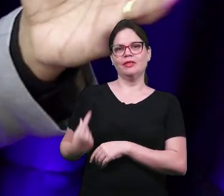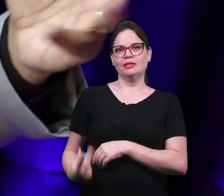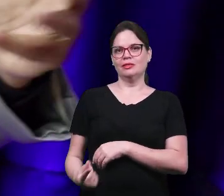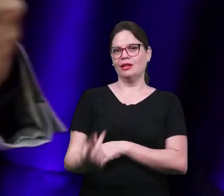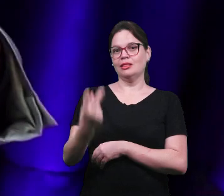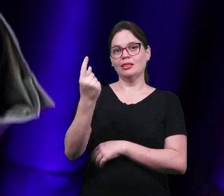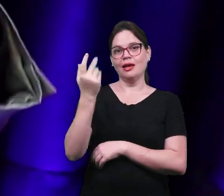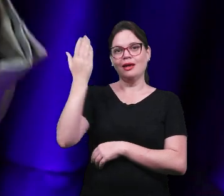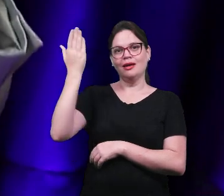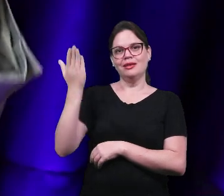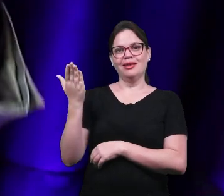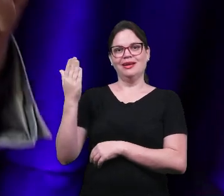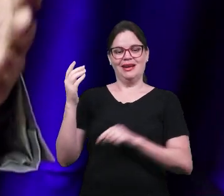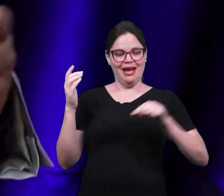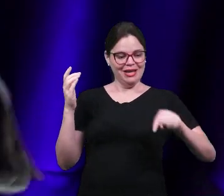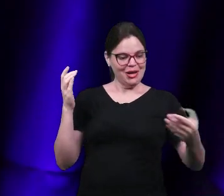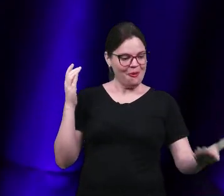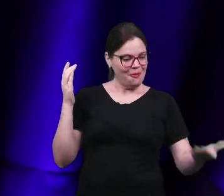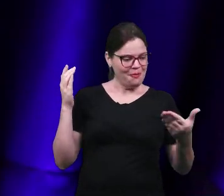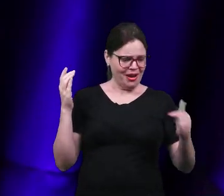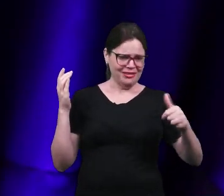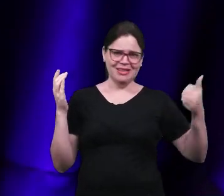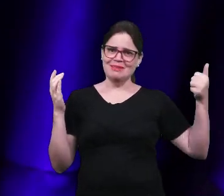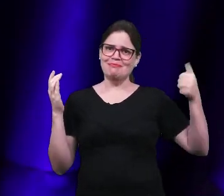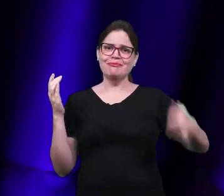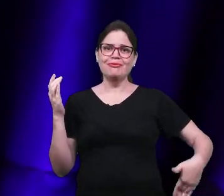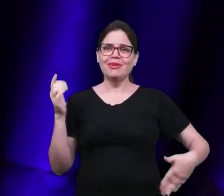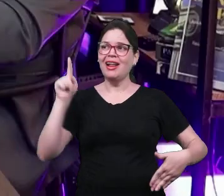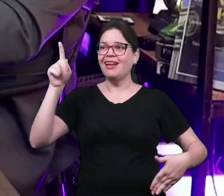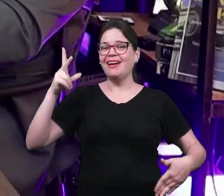não é nada, né? Porque é eterno. Né? Então,